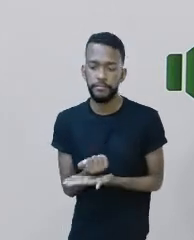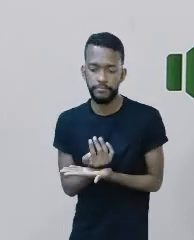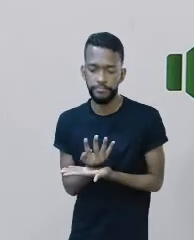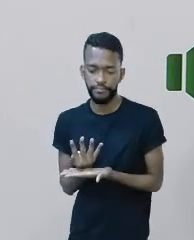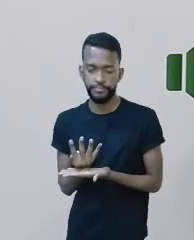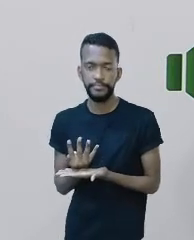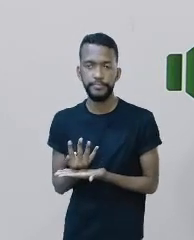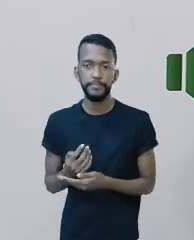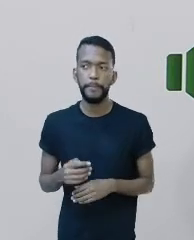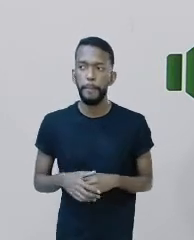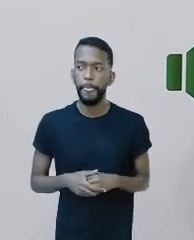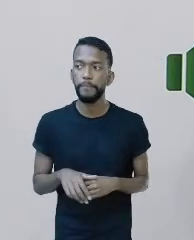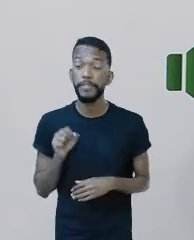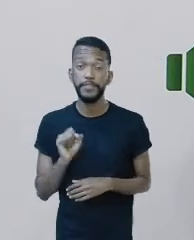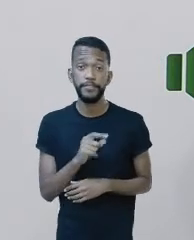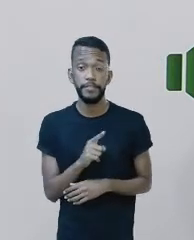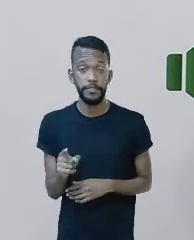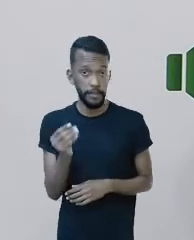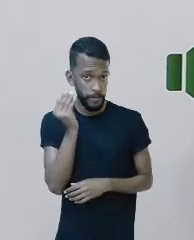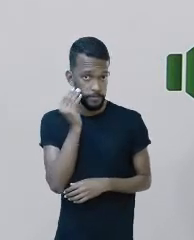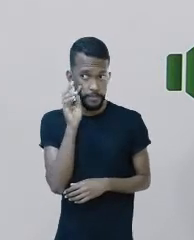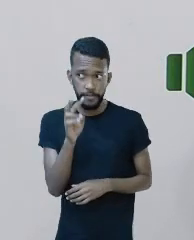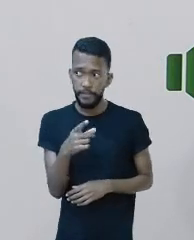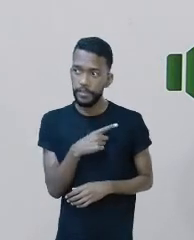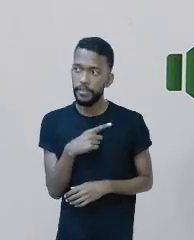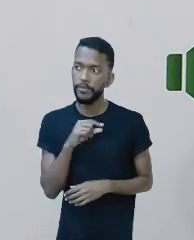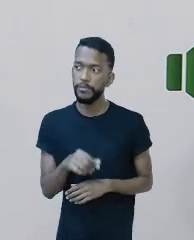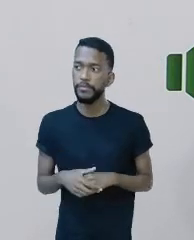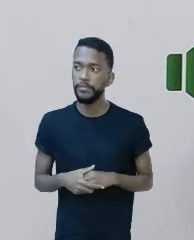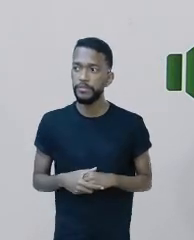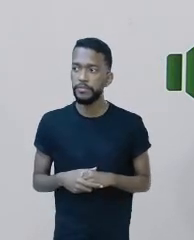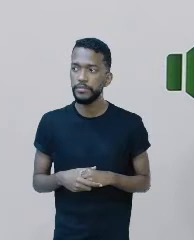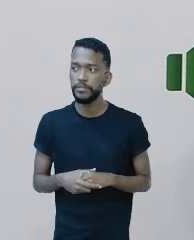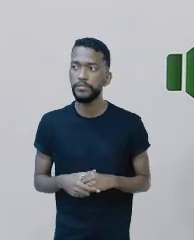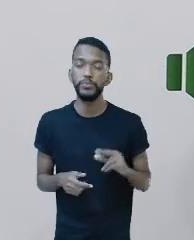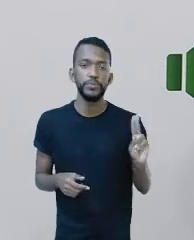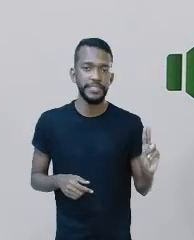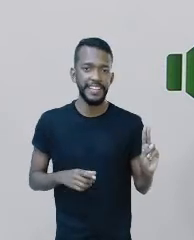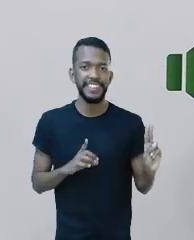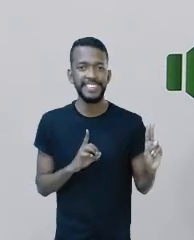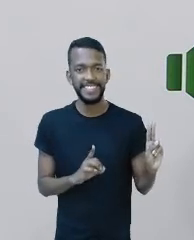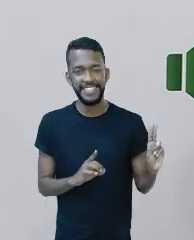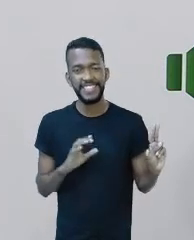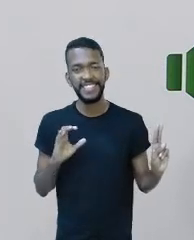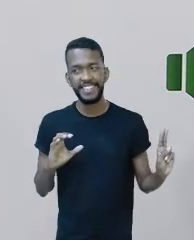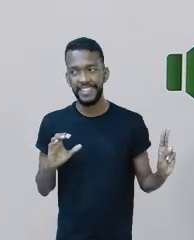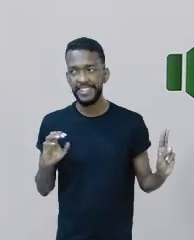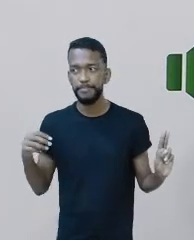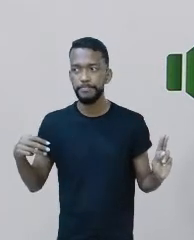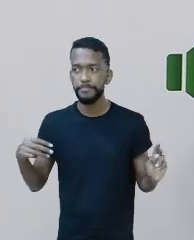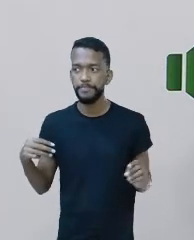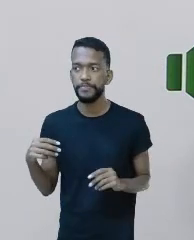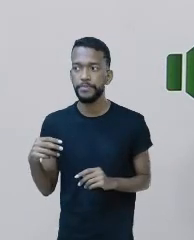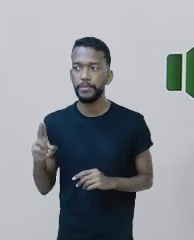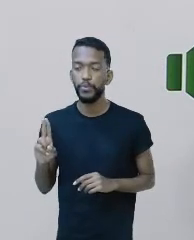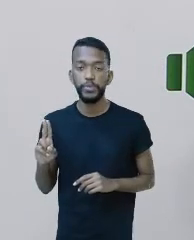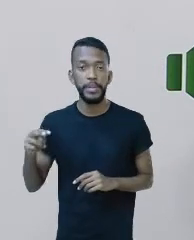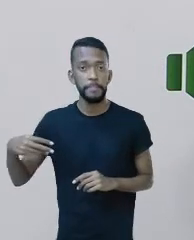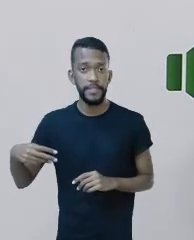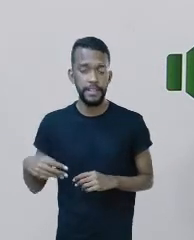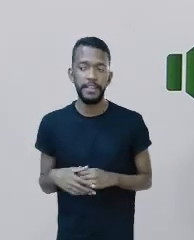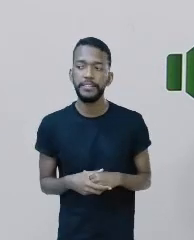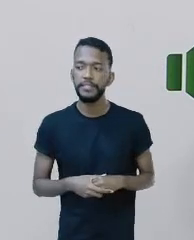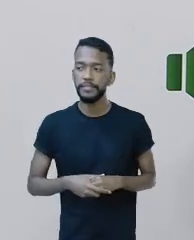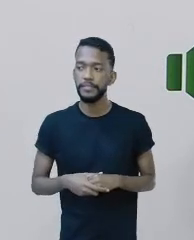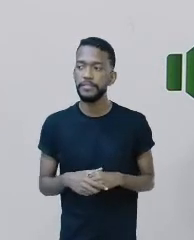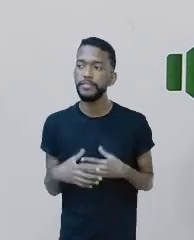lugar. E se vocês observarem, ele tem aqui, ó, unidade, dezena, centena e unidade de